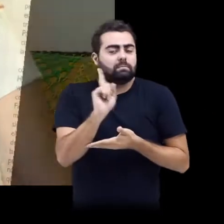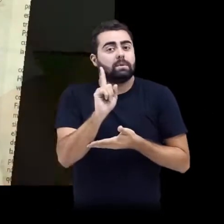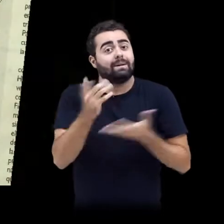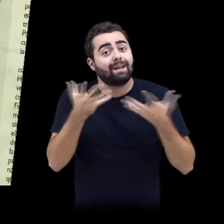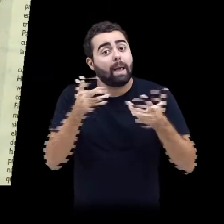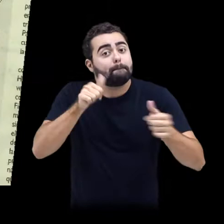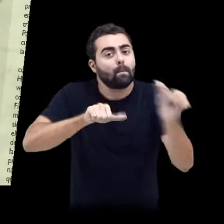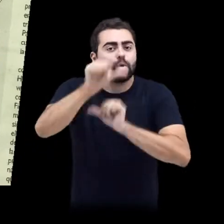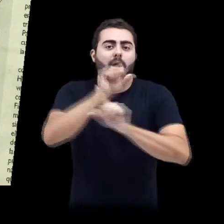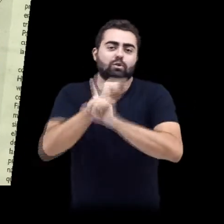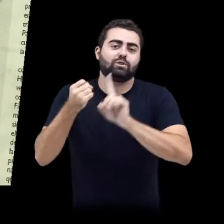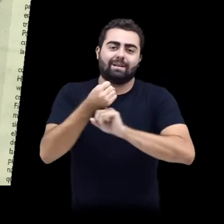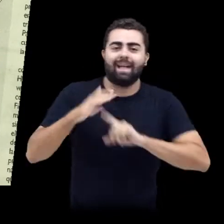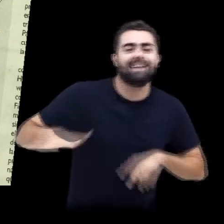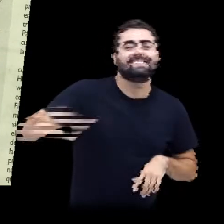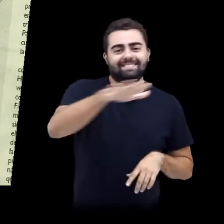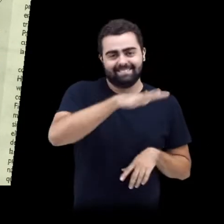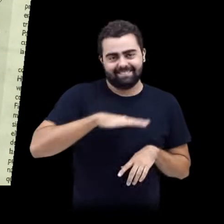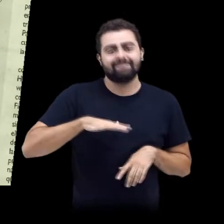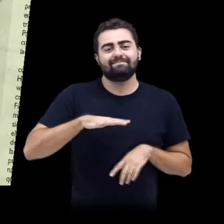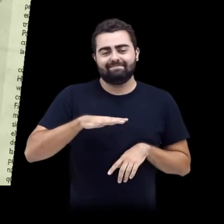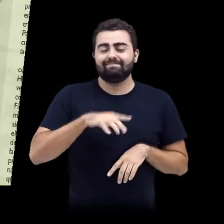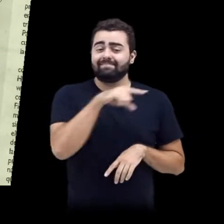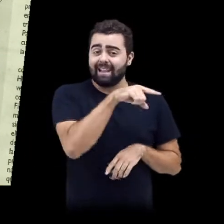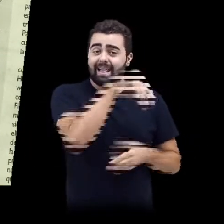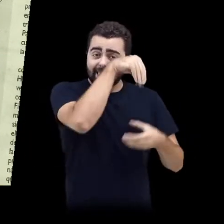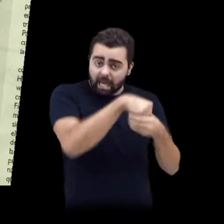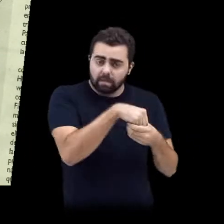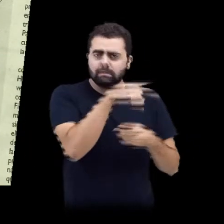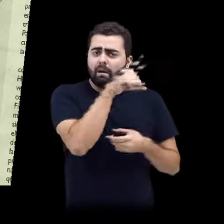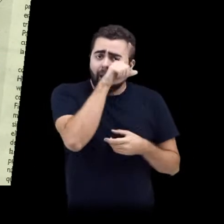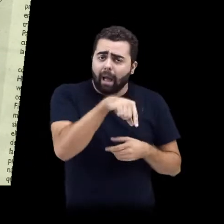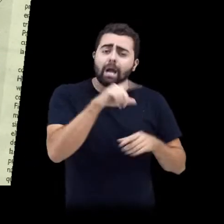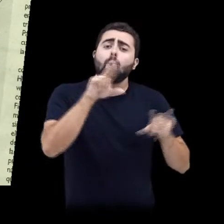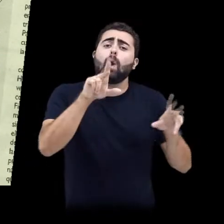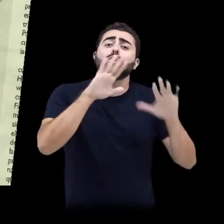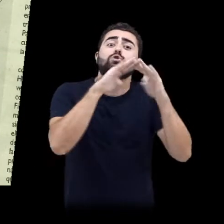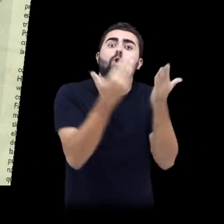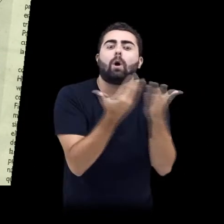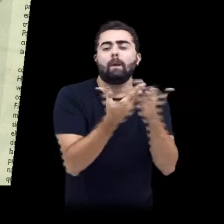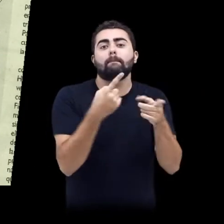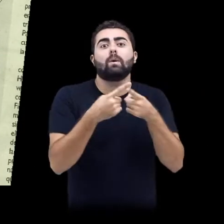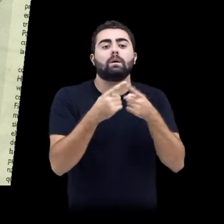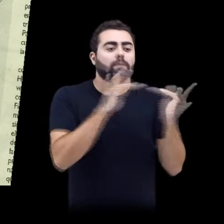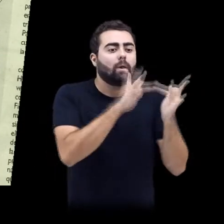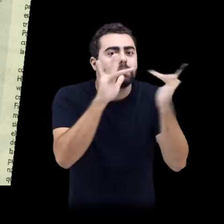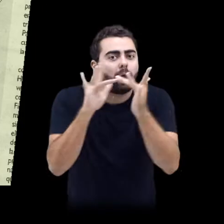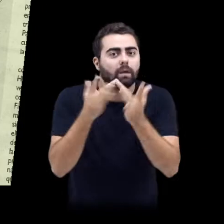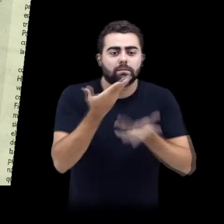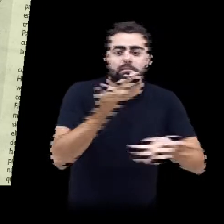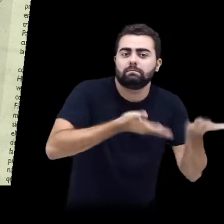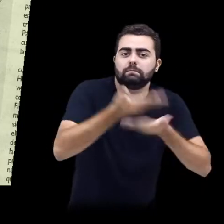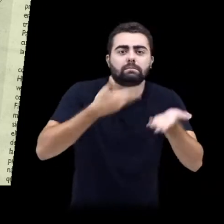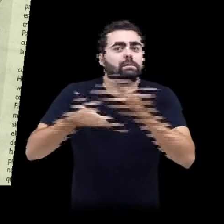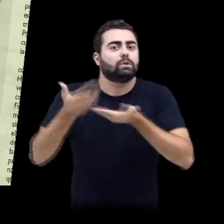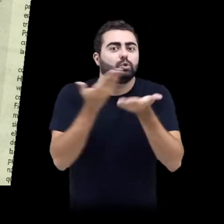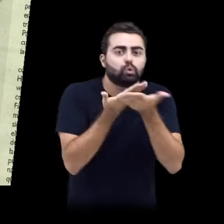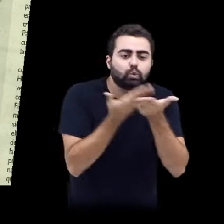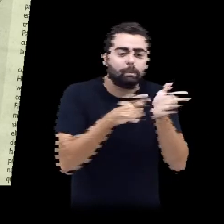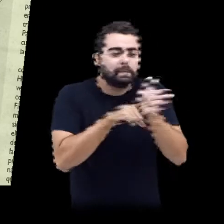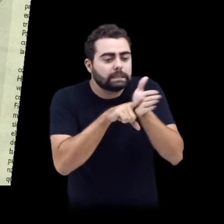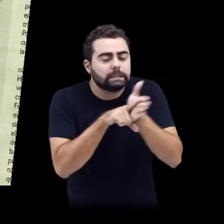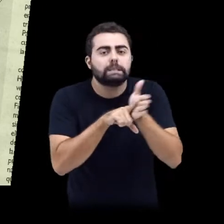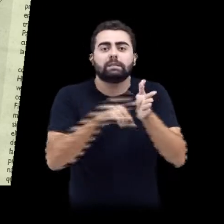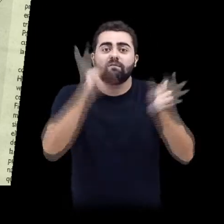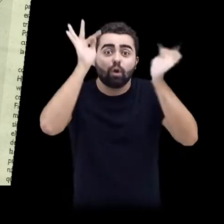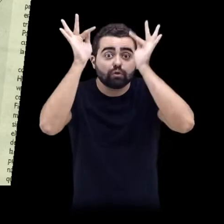sociedade. Então ali dentro foi uma escola, porque ele estava com grandes filósofos do partido, né? Aí quando ele saiu de lá, ele